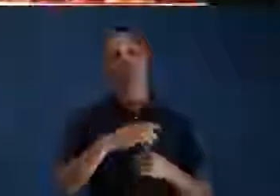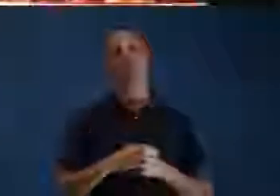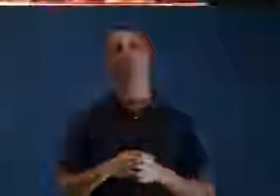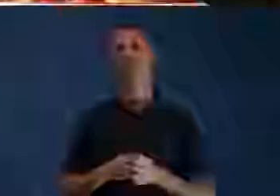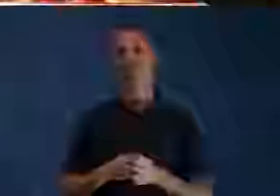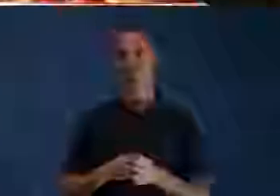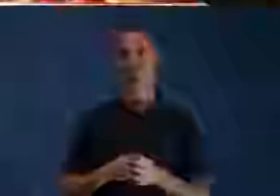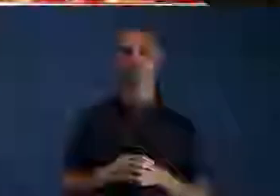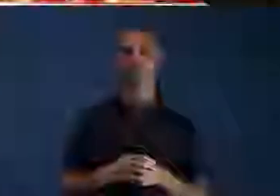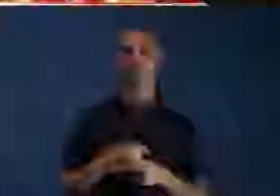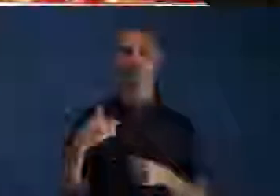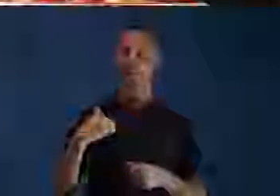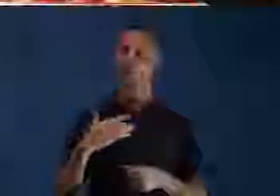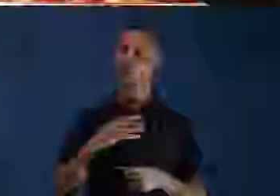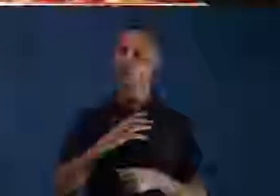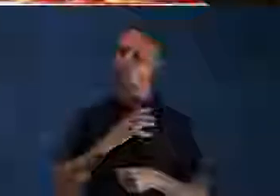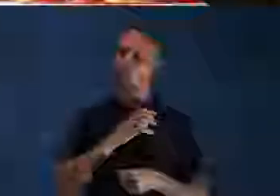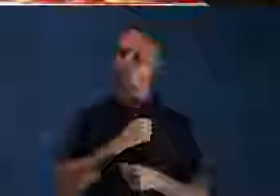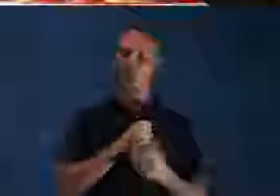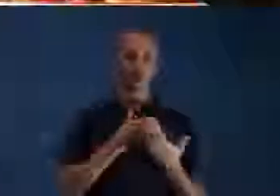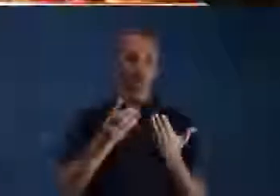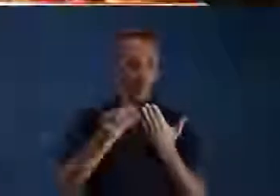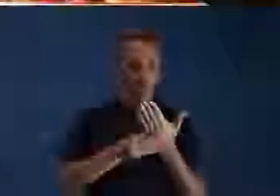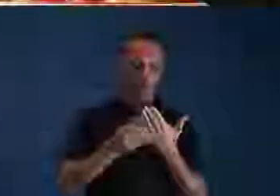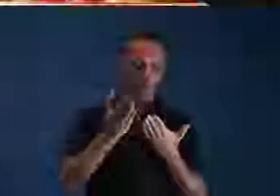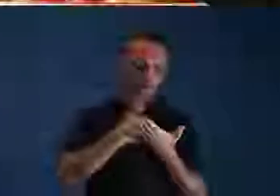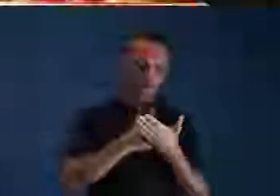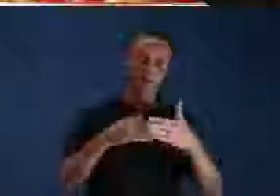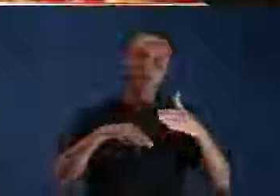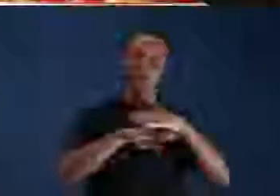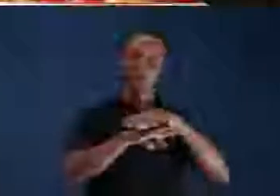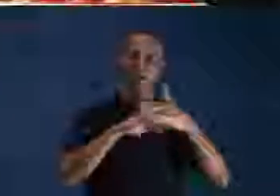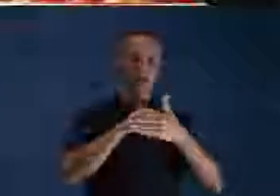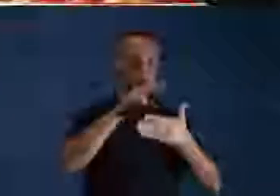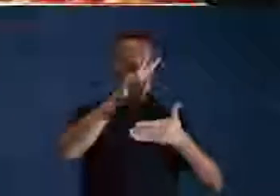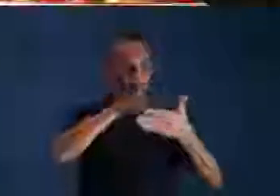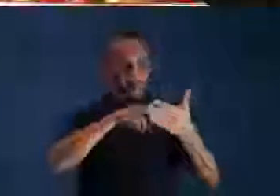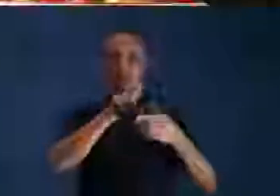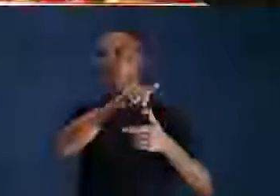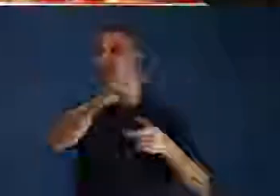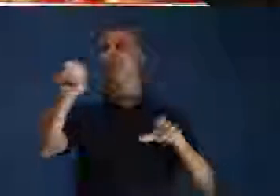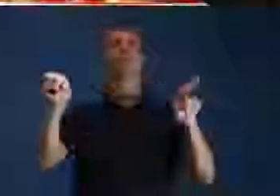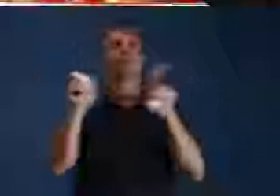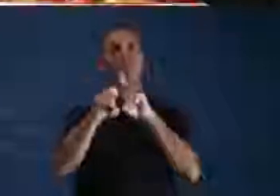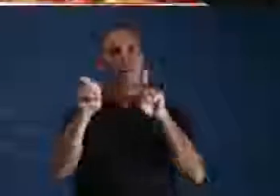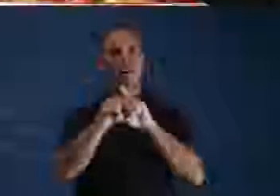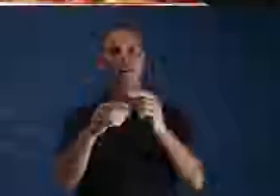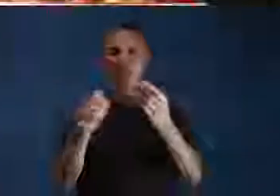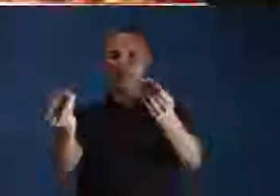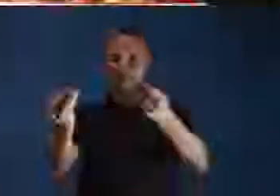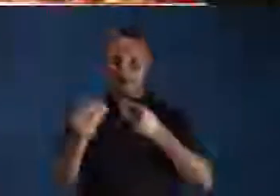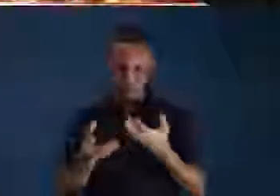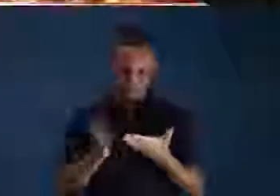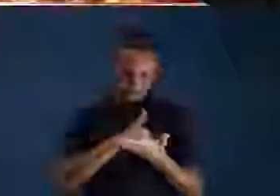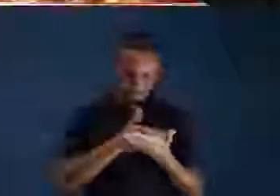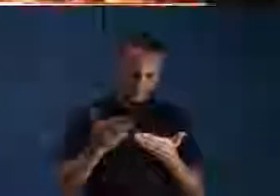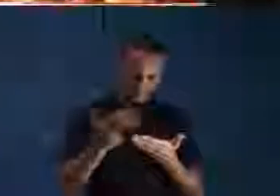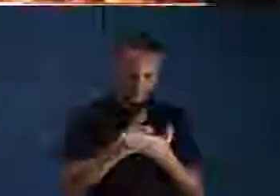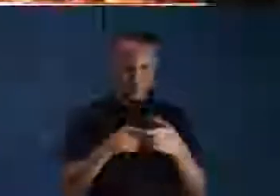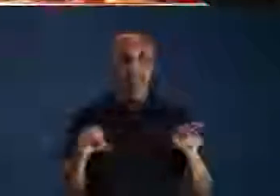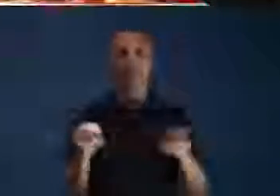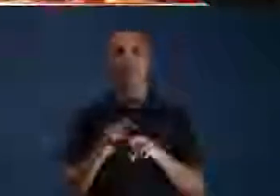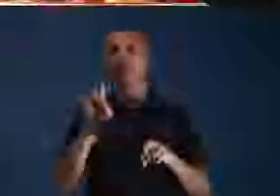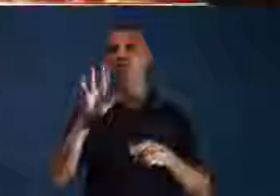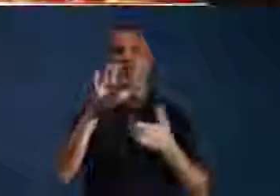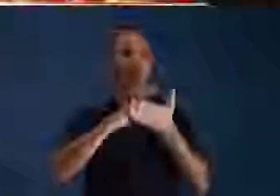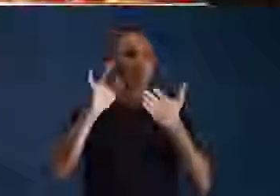então eu ainda vou colecioná-los e lê-los, e eu espero que vocês também. Espero que não seja